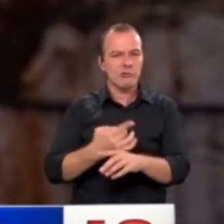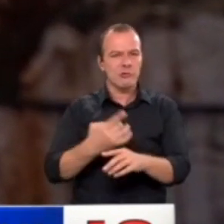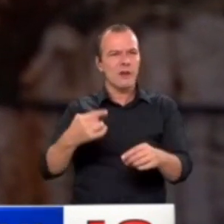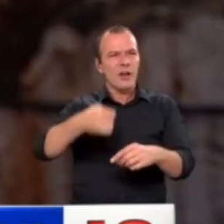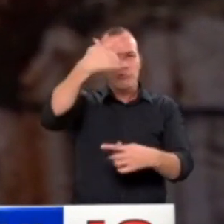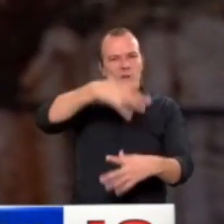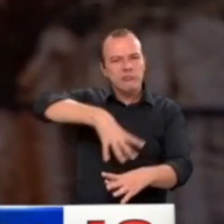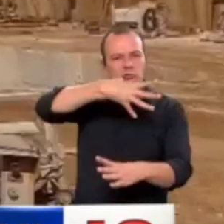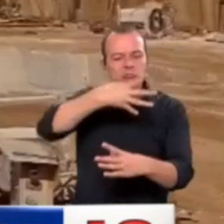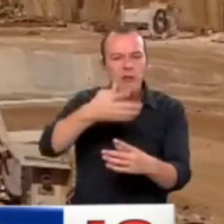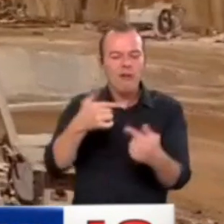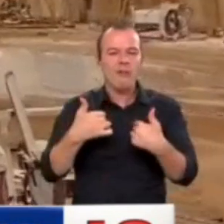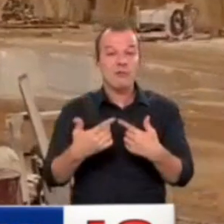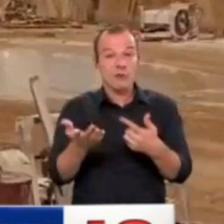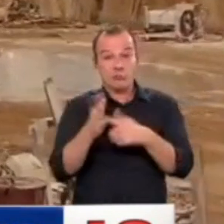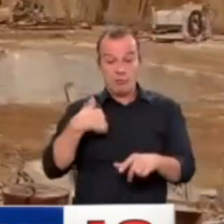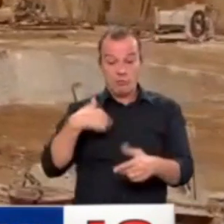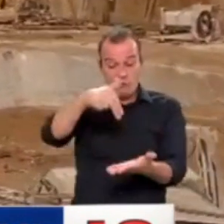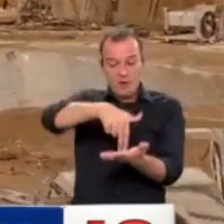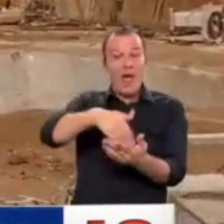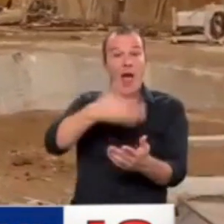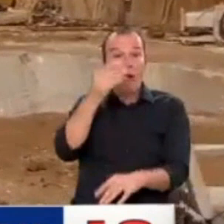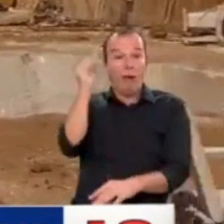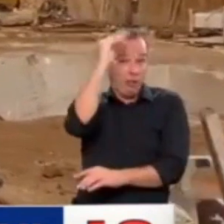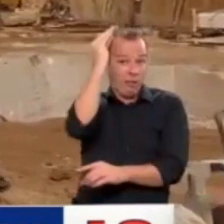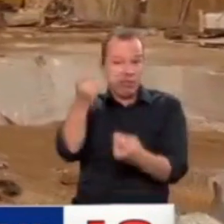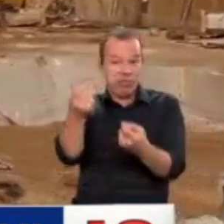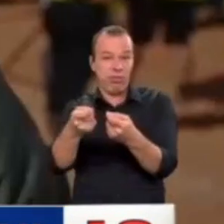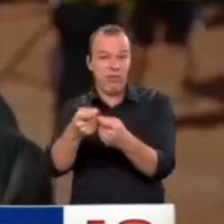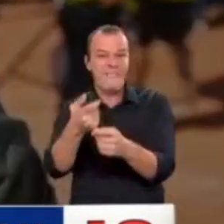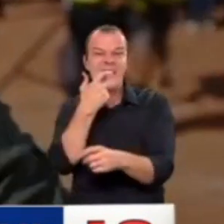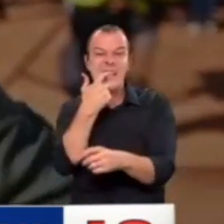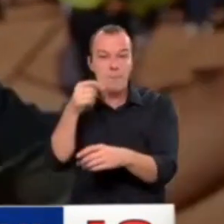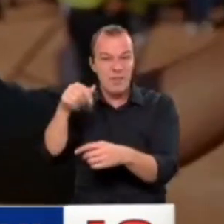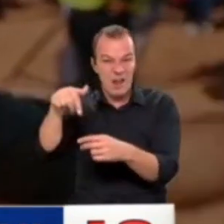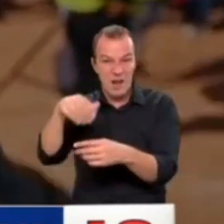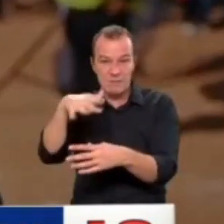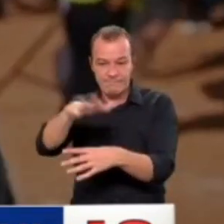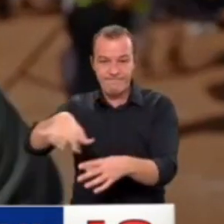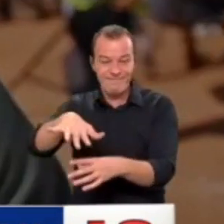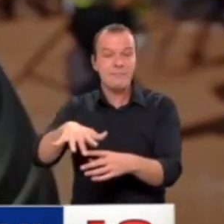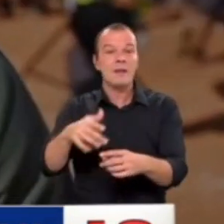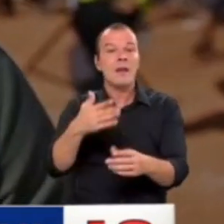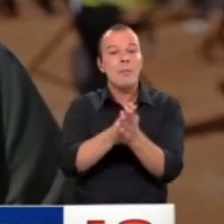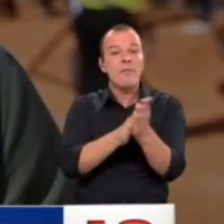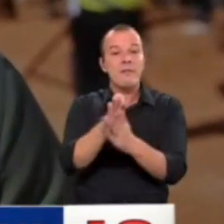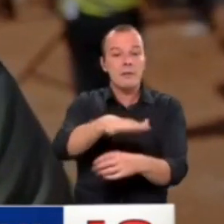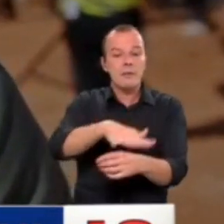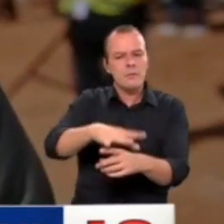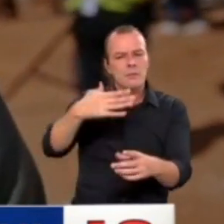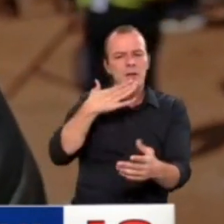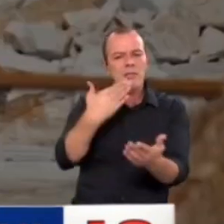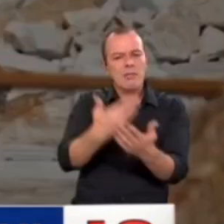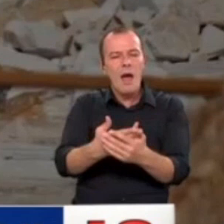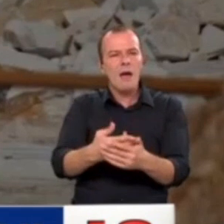contadas. No caso, nós estamos aqui no Alentejo, perto de uma pedreira. É aproveitar este seu ambiente para trazer mais